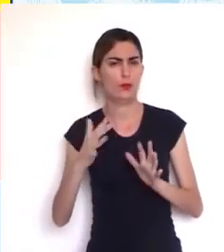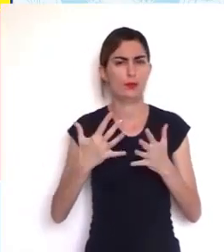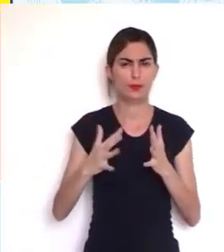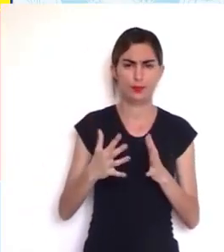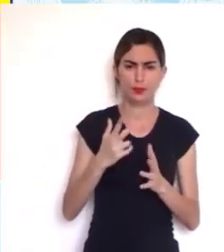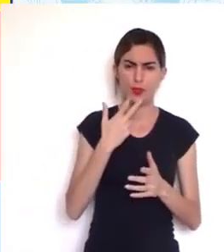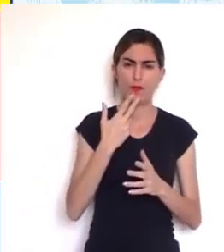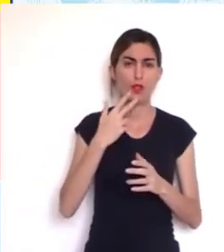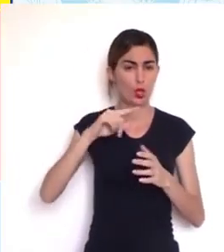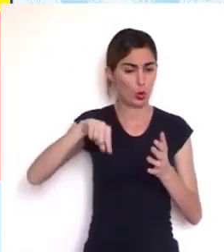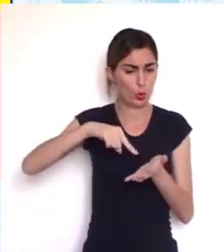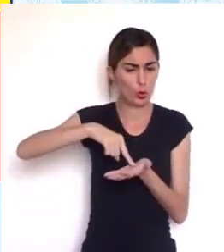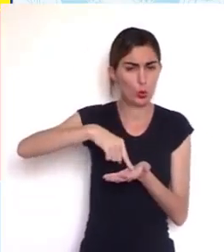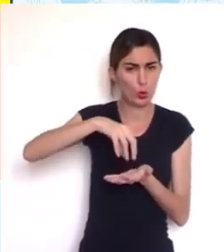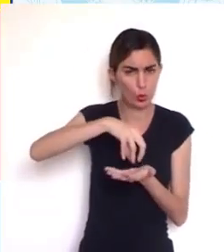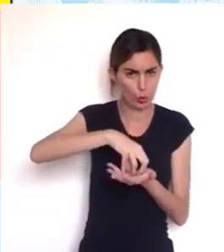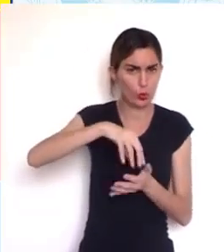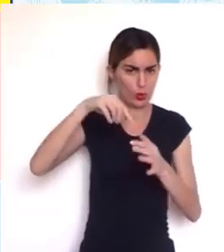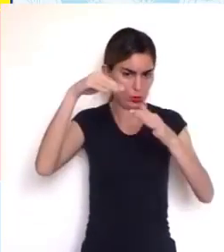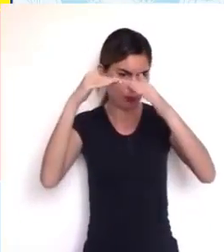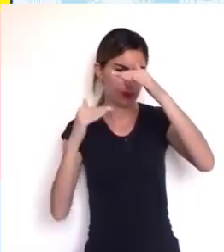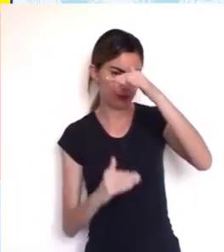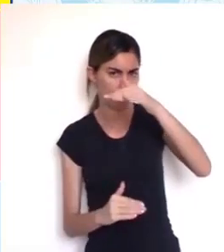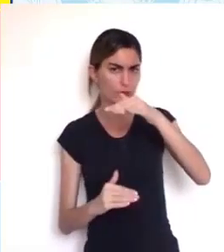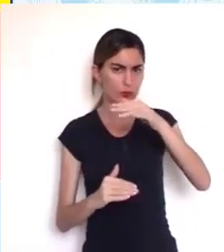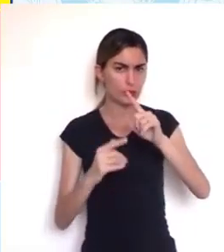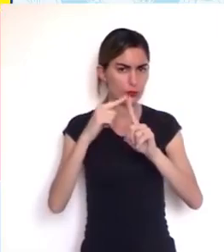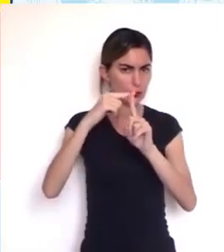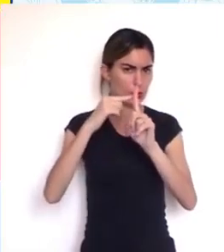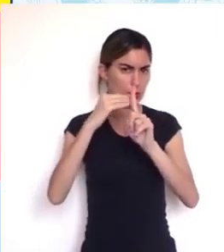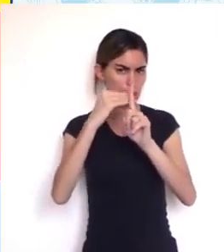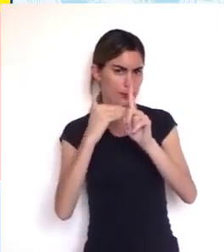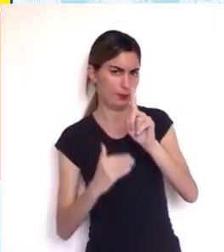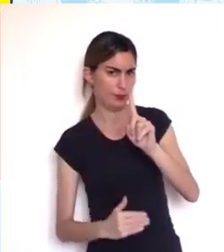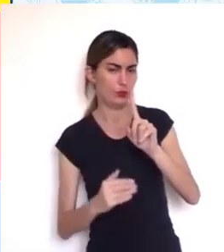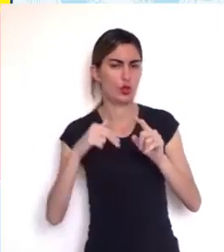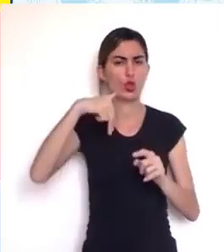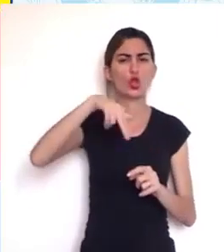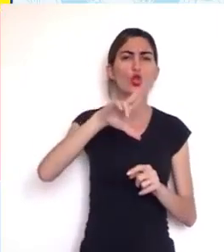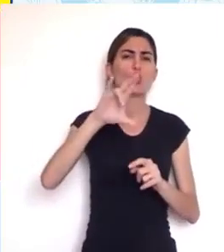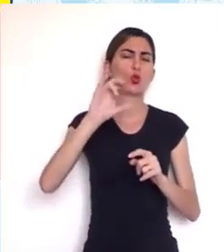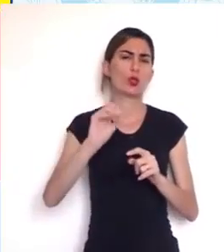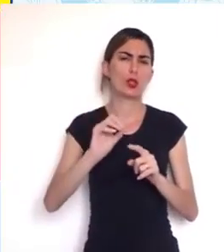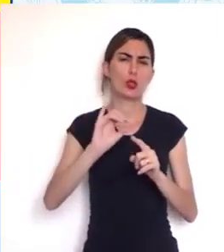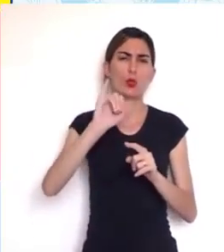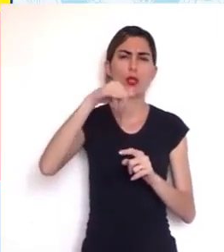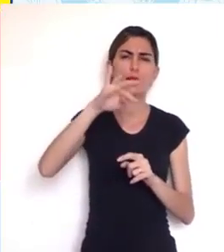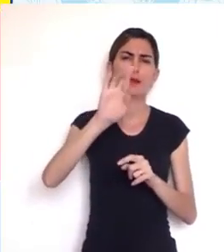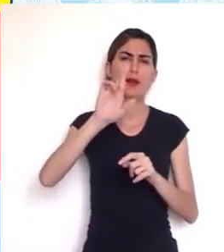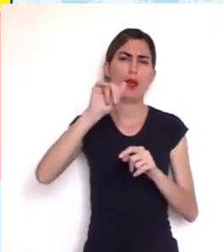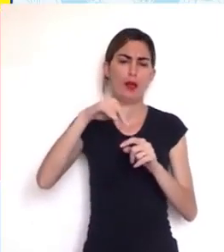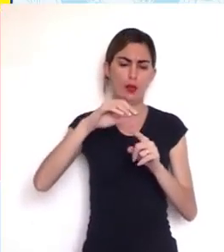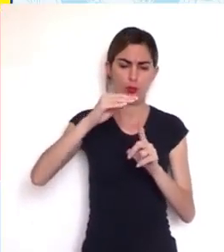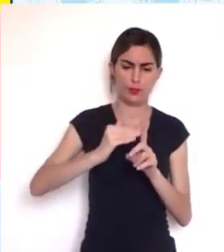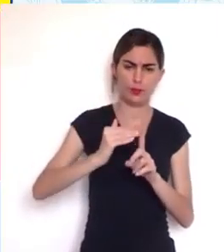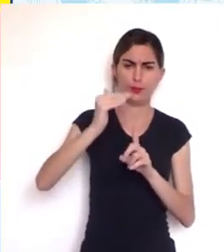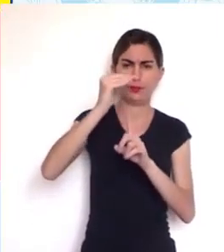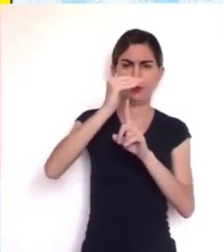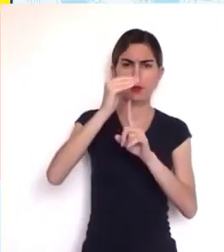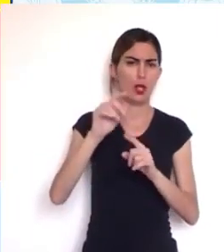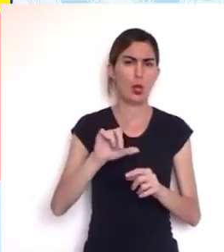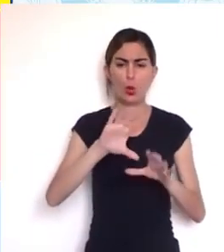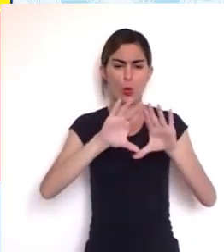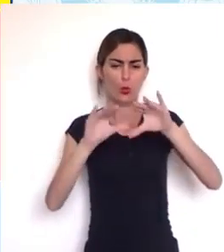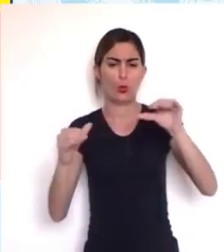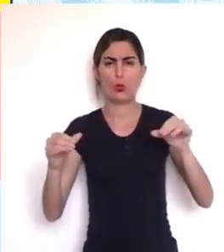isso se falando do núcleo externo. Mas quando se trata do núcleo interno, por outro lado, ele